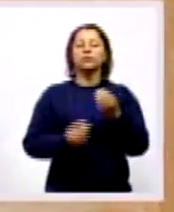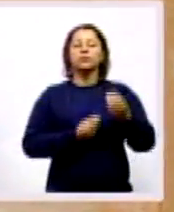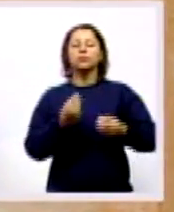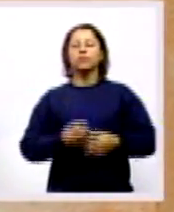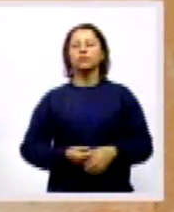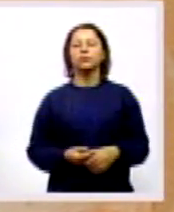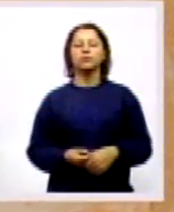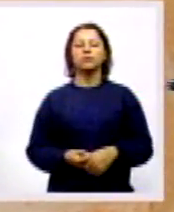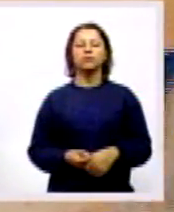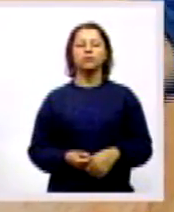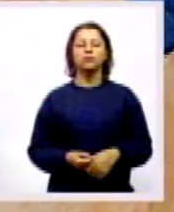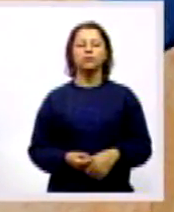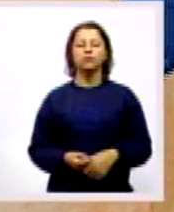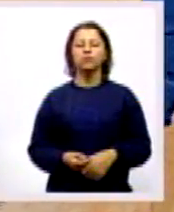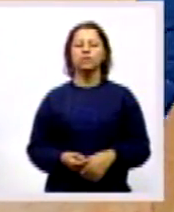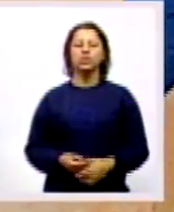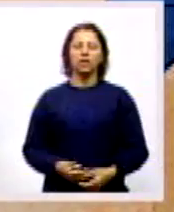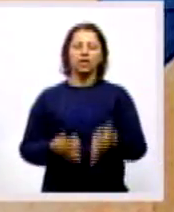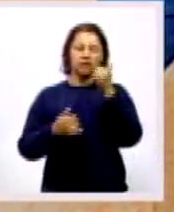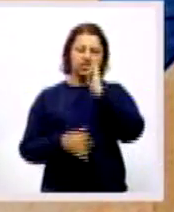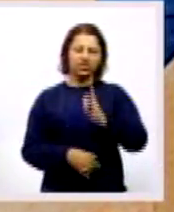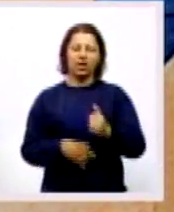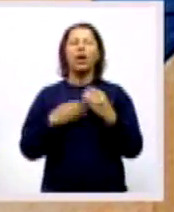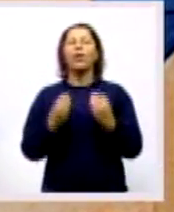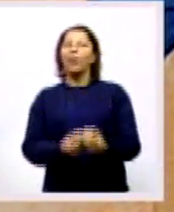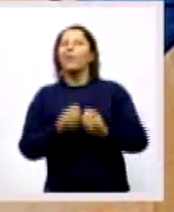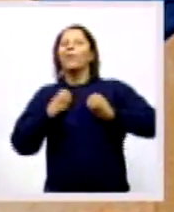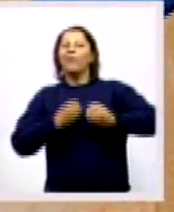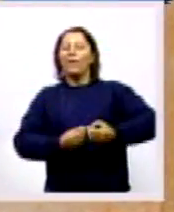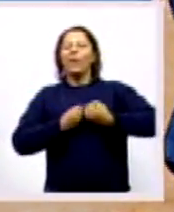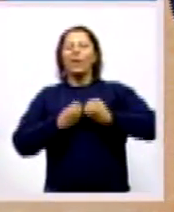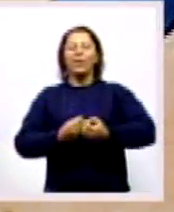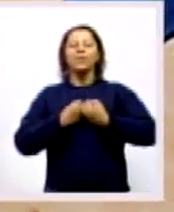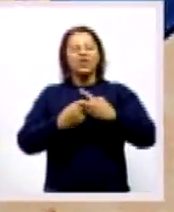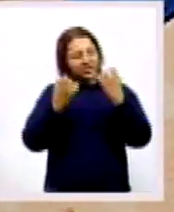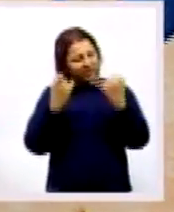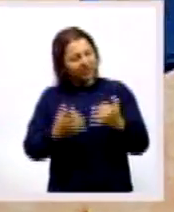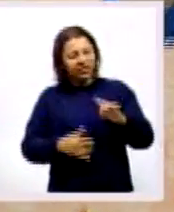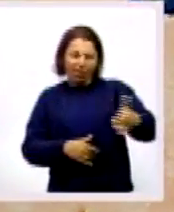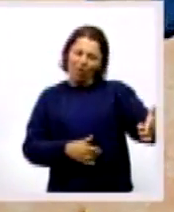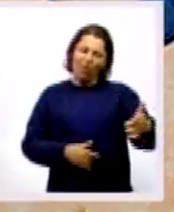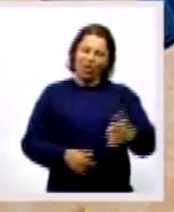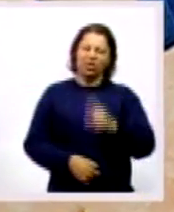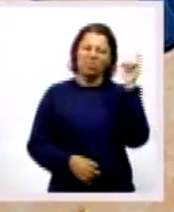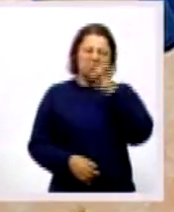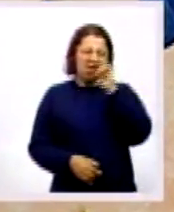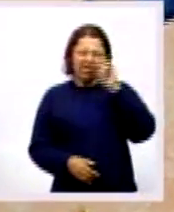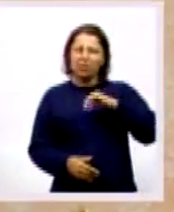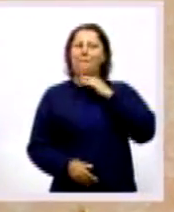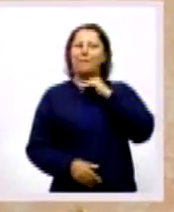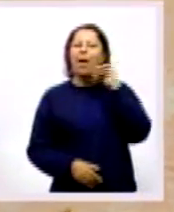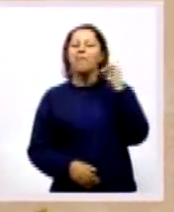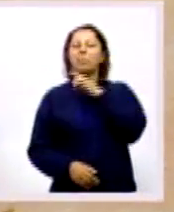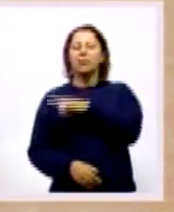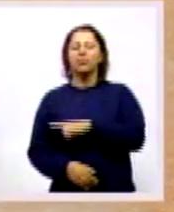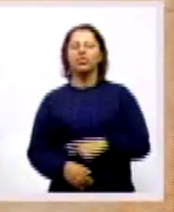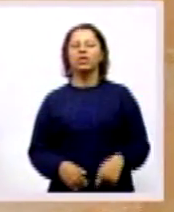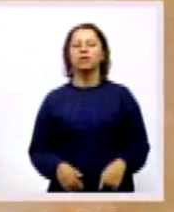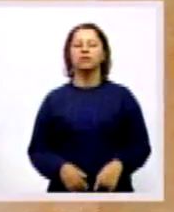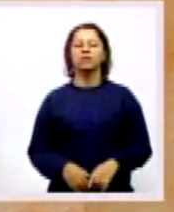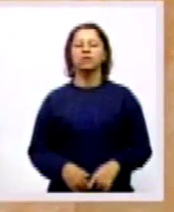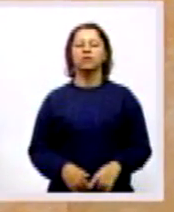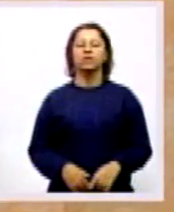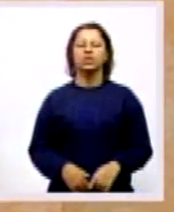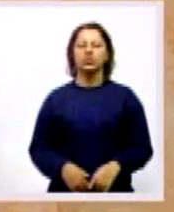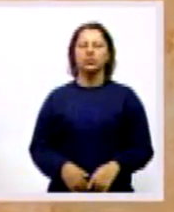tinha inteligência o suficiente para, pelo amor de Deus, né gente? Vou contar outra. Não é assim que a gente faz agora? Que você tenha